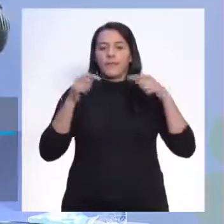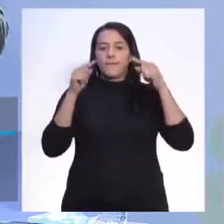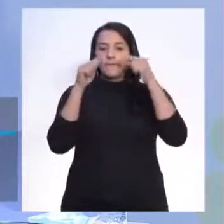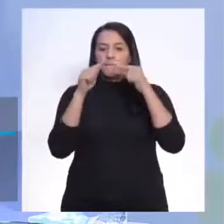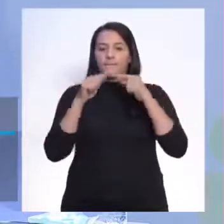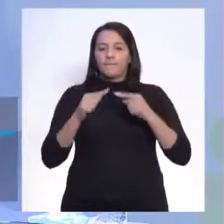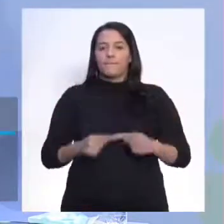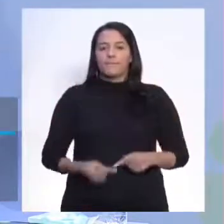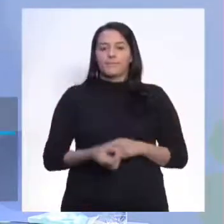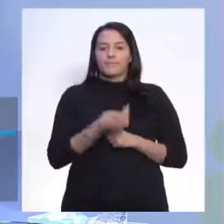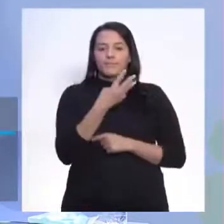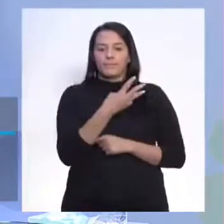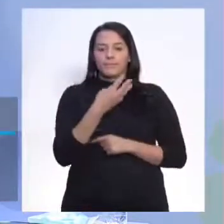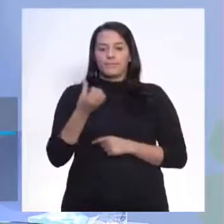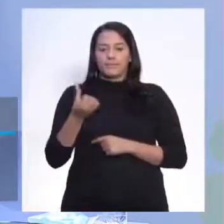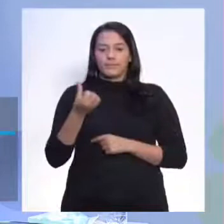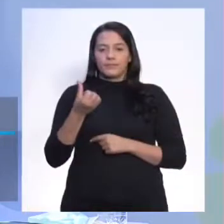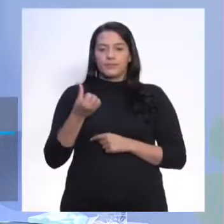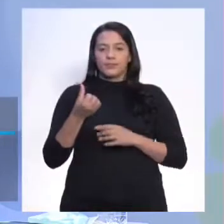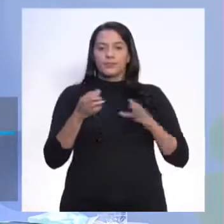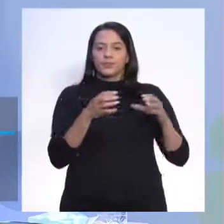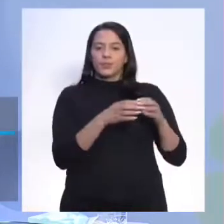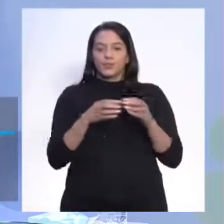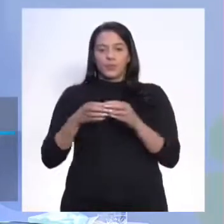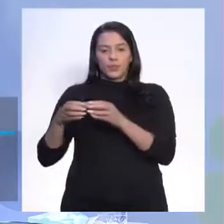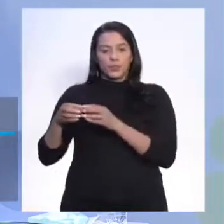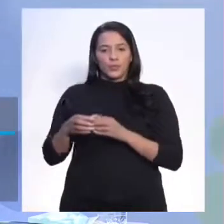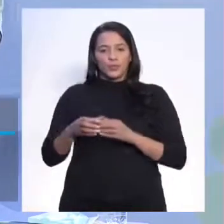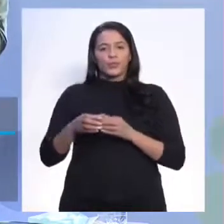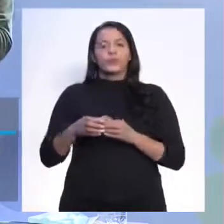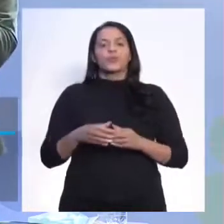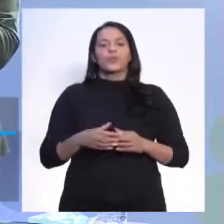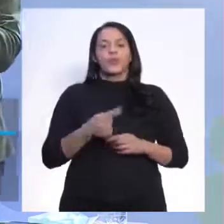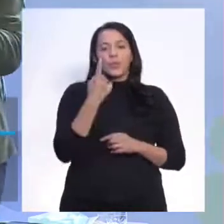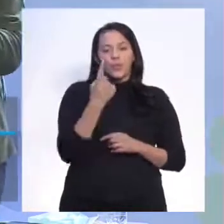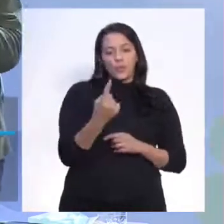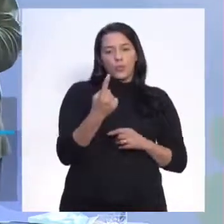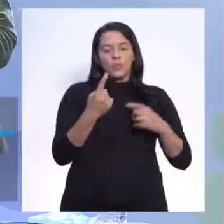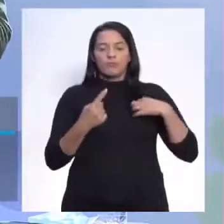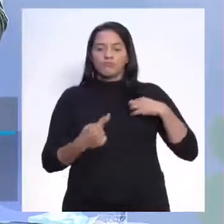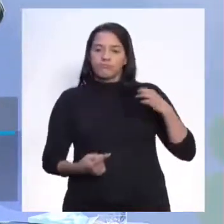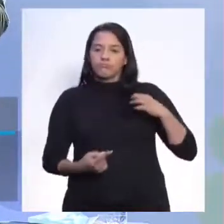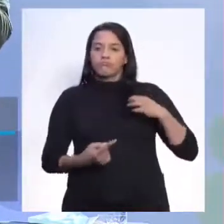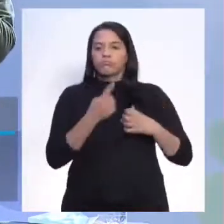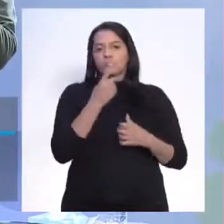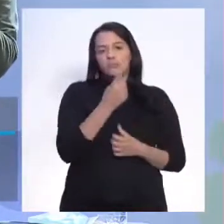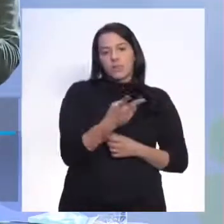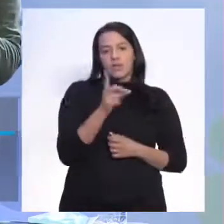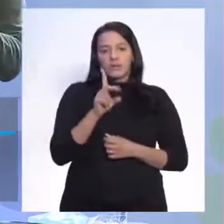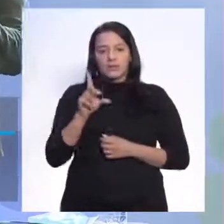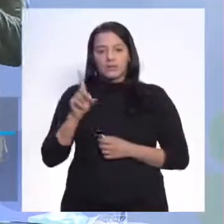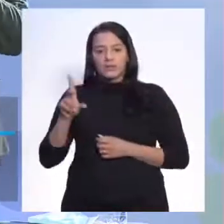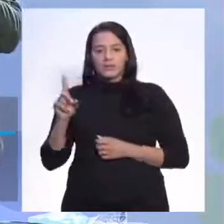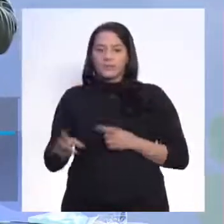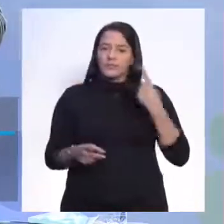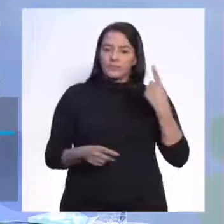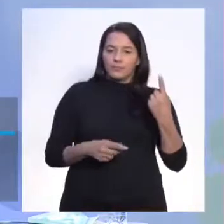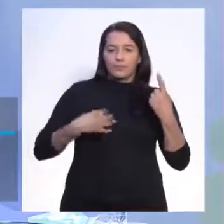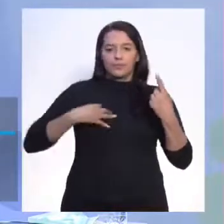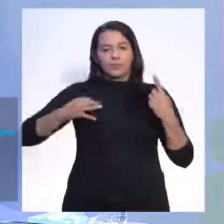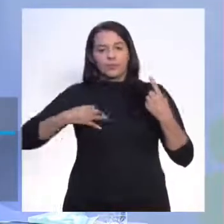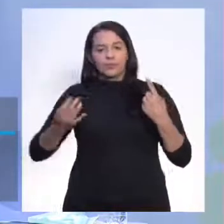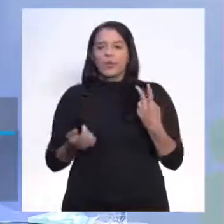fazer 36 conjuntos, pegando uma peça de camiseta,